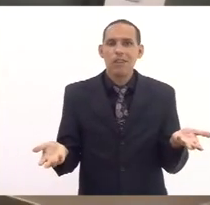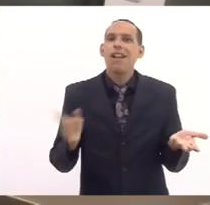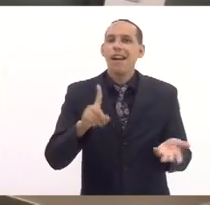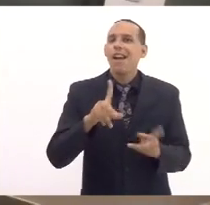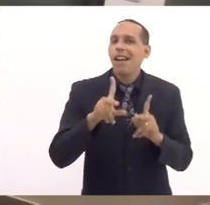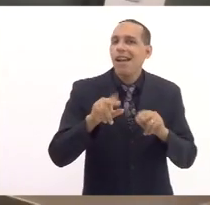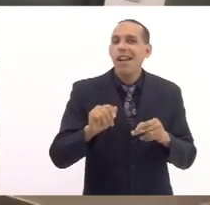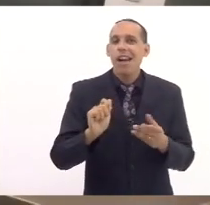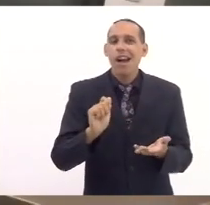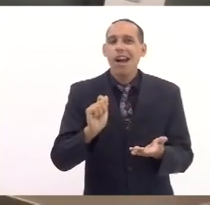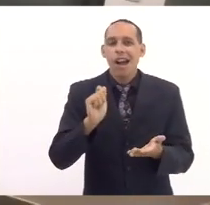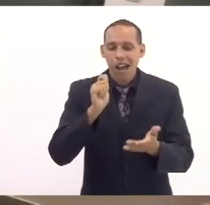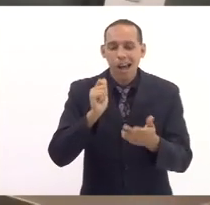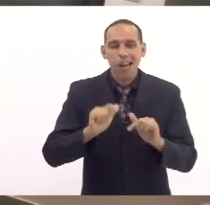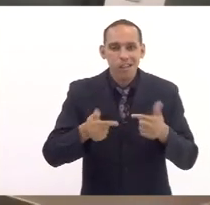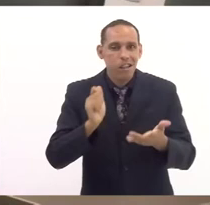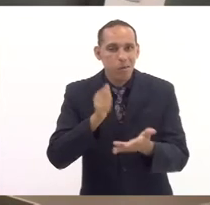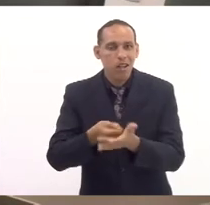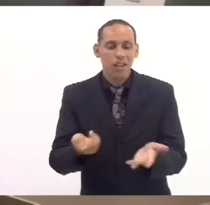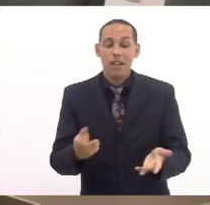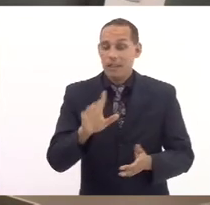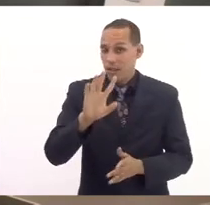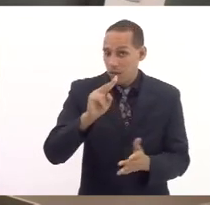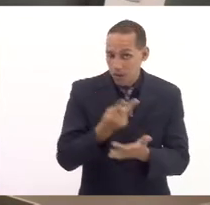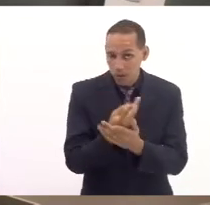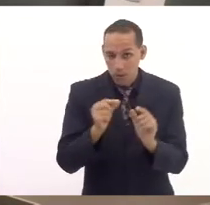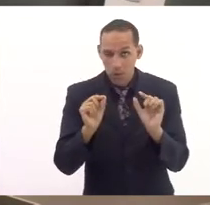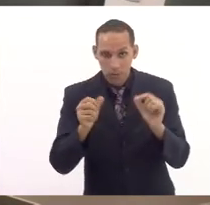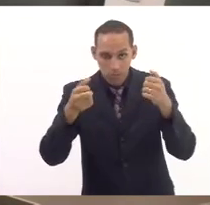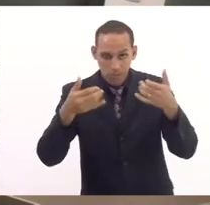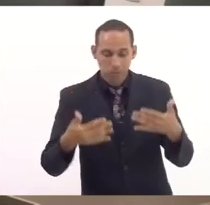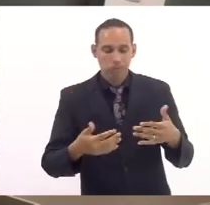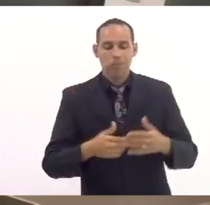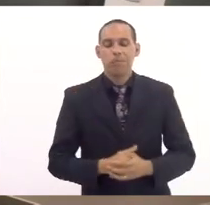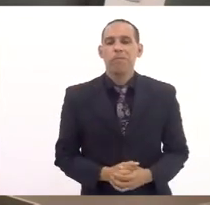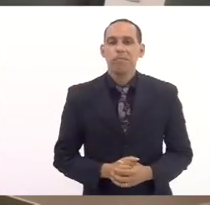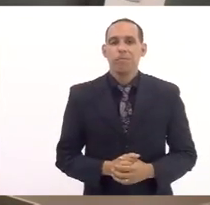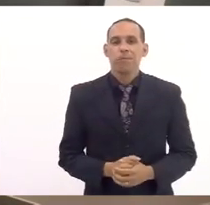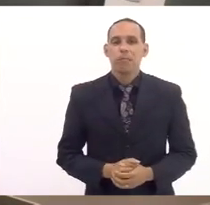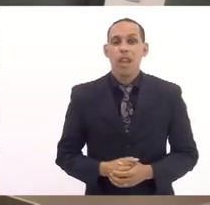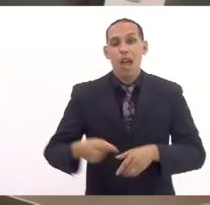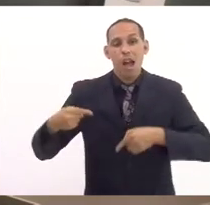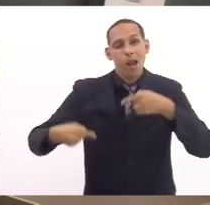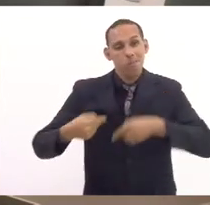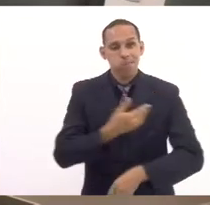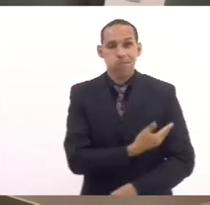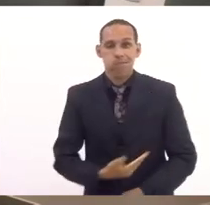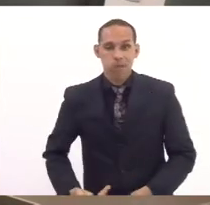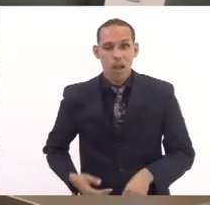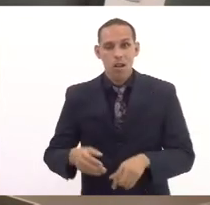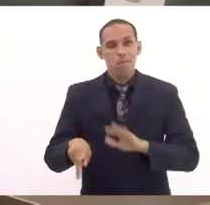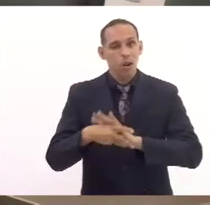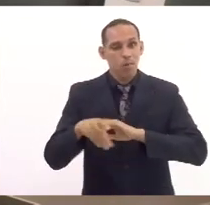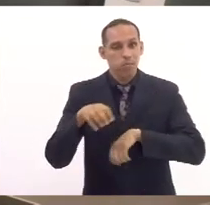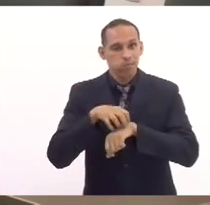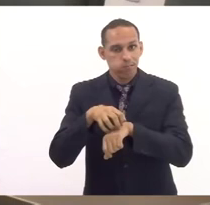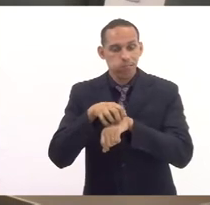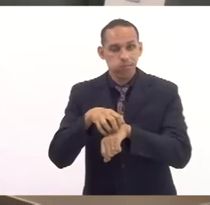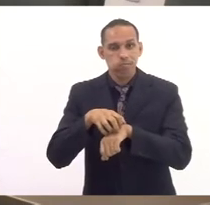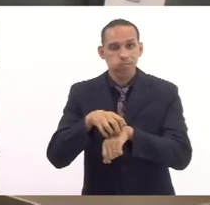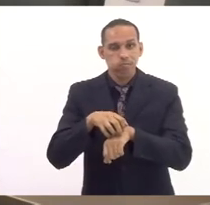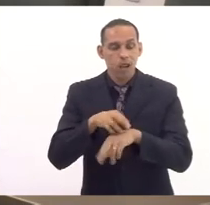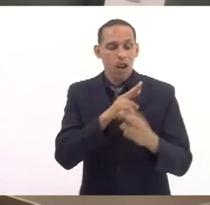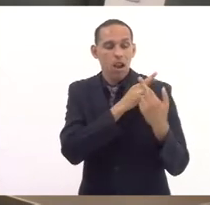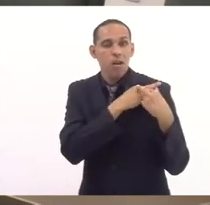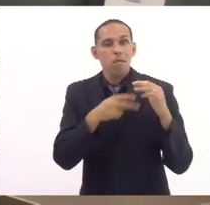pagamento. Pois é, o que acontece é o seguinte. A política pública de transportes é de